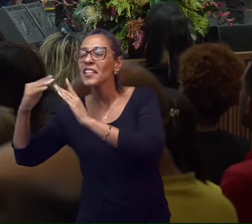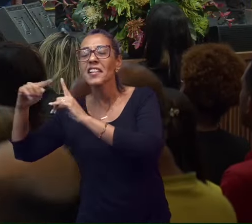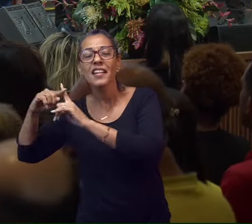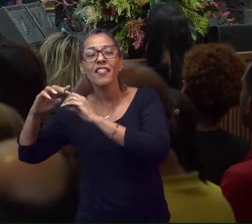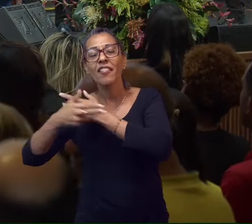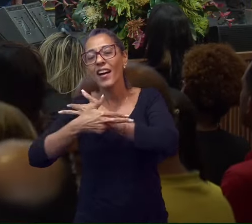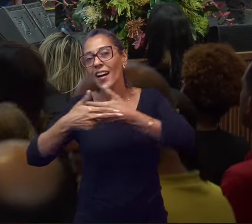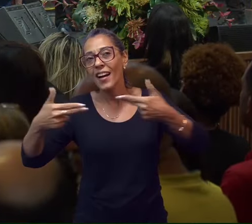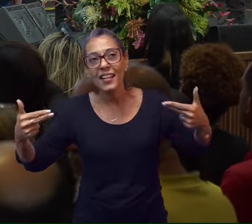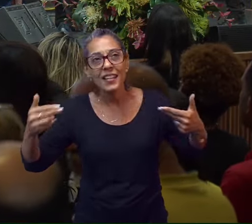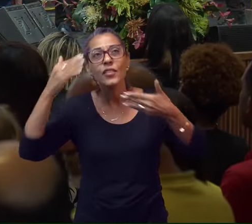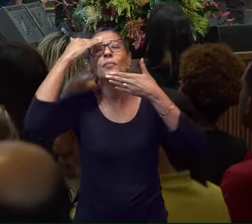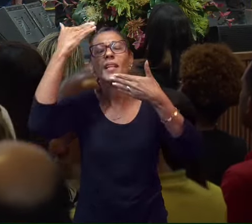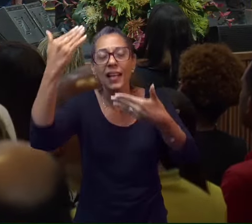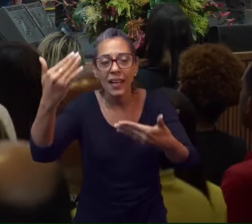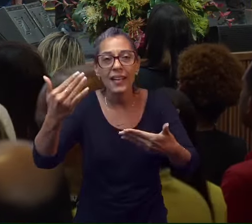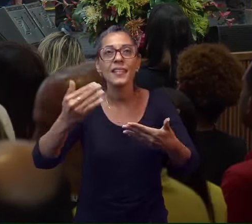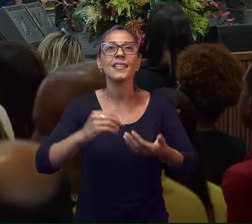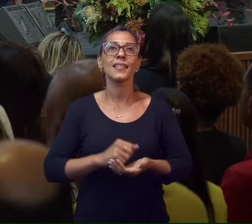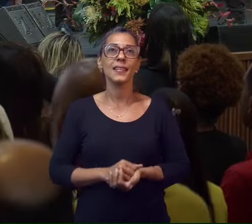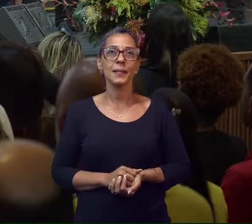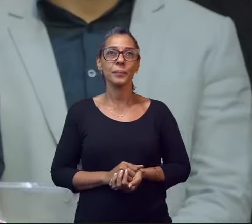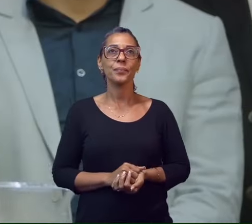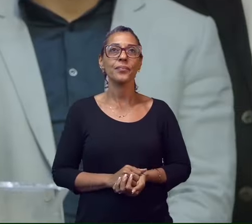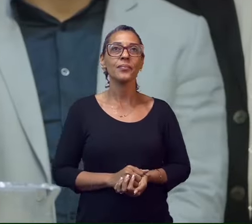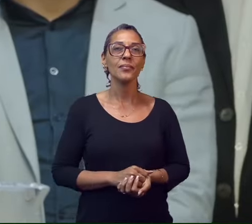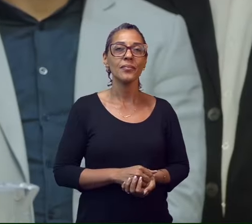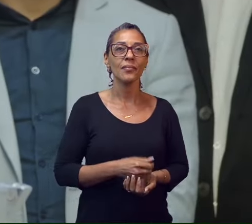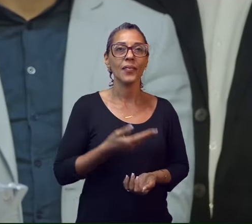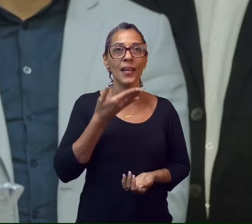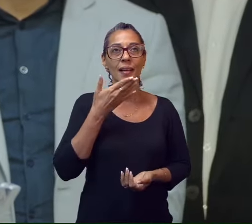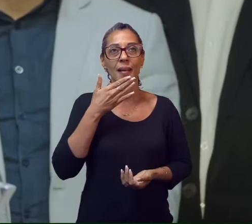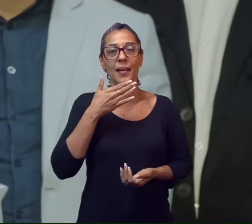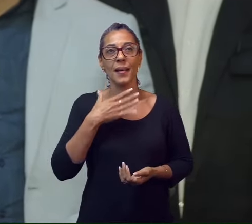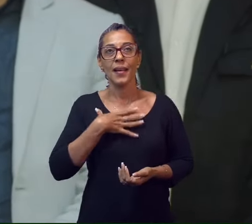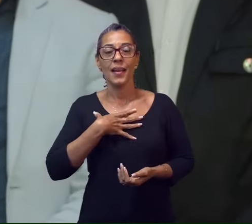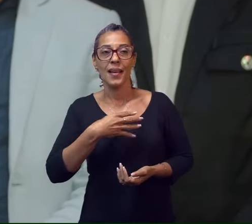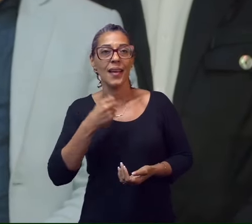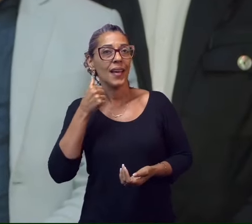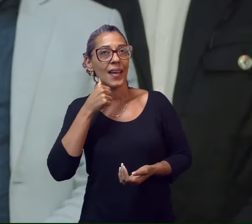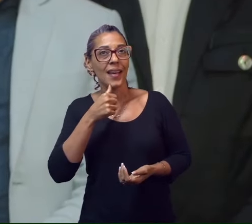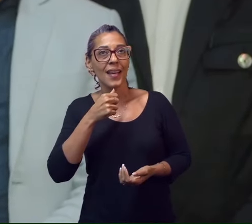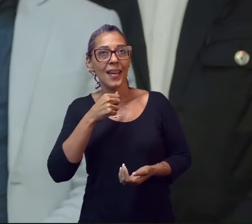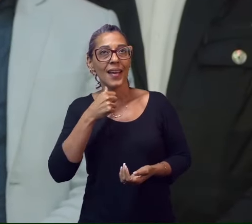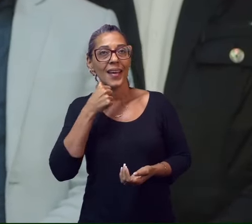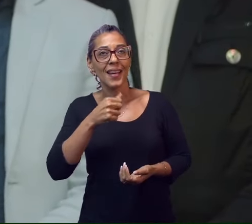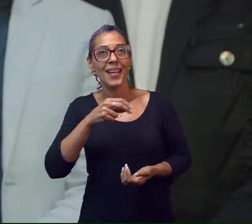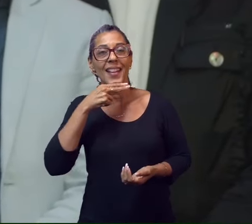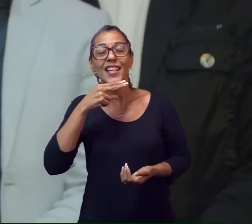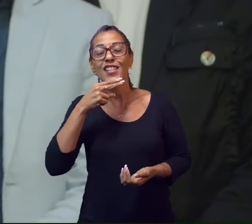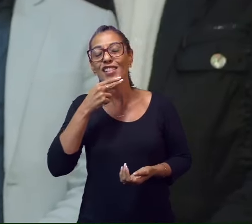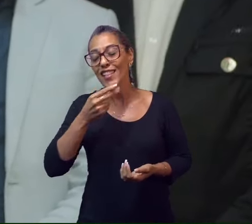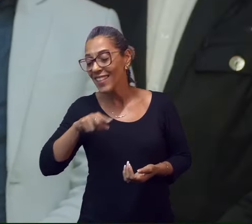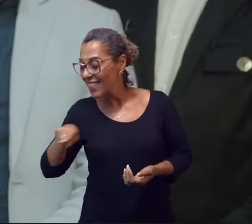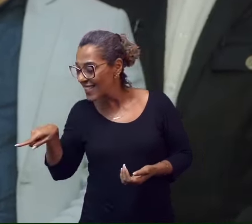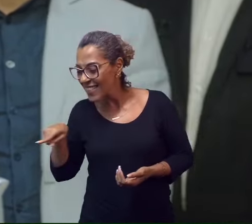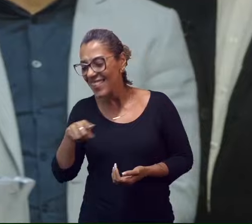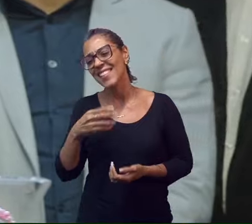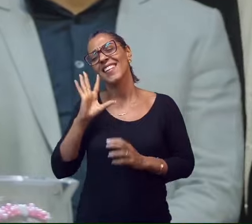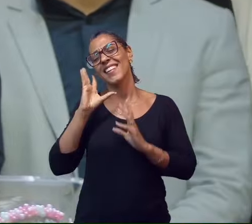ontem Uziel aqui essas pitchuquinha aqui glória a Deus ela veio falou para eu não chorar